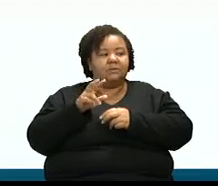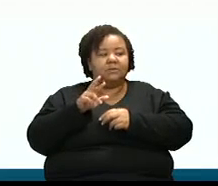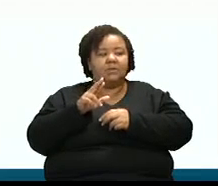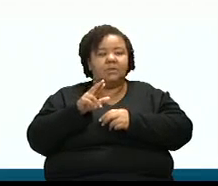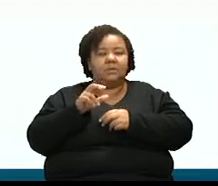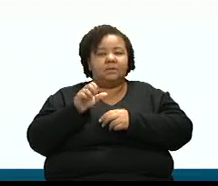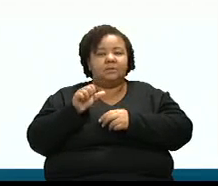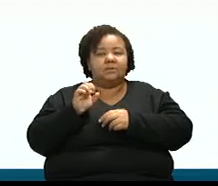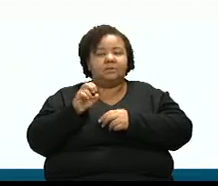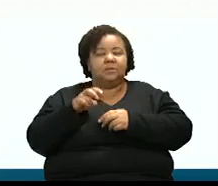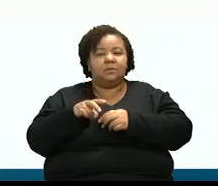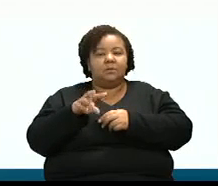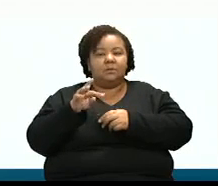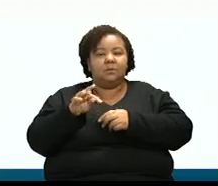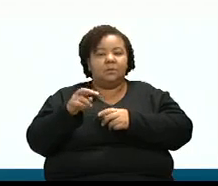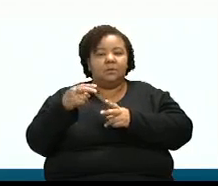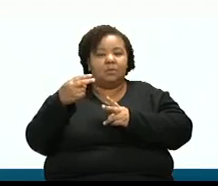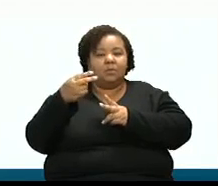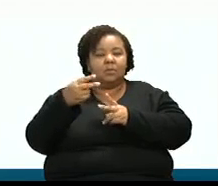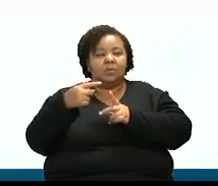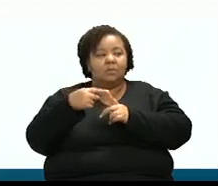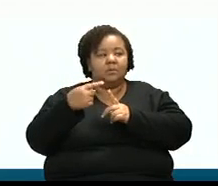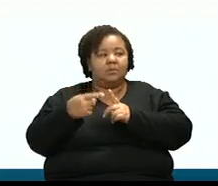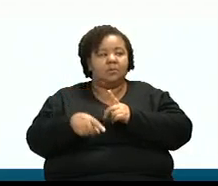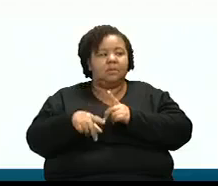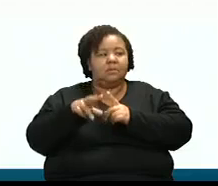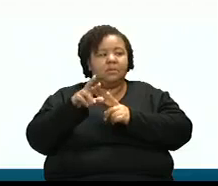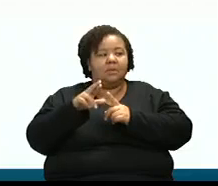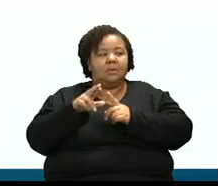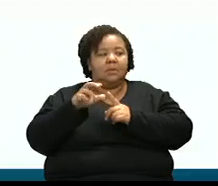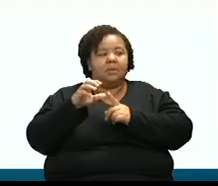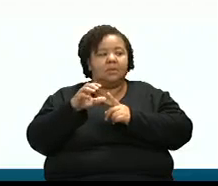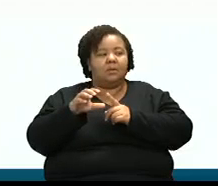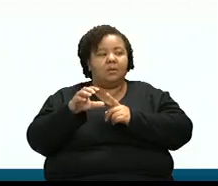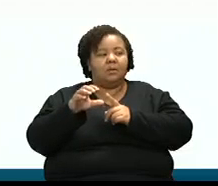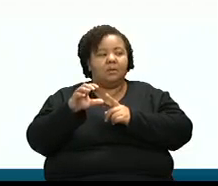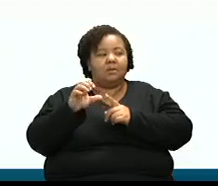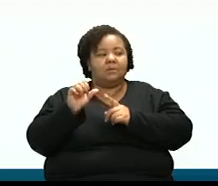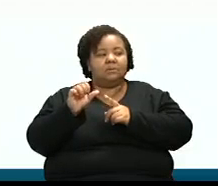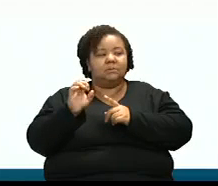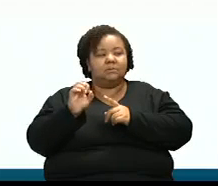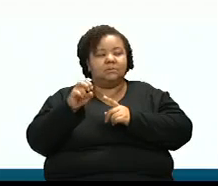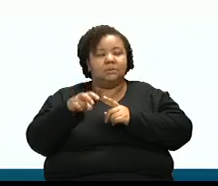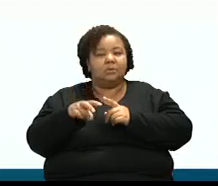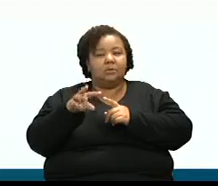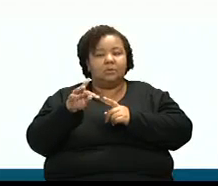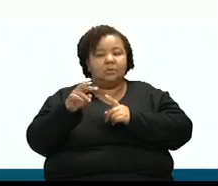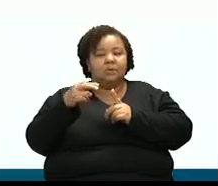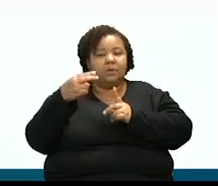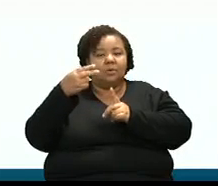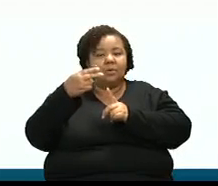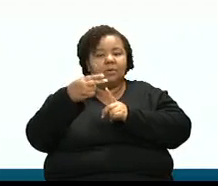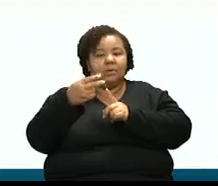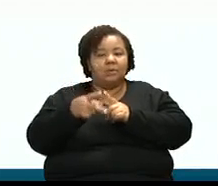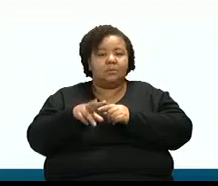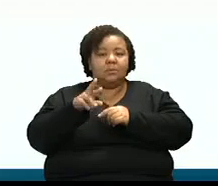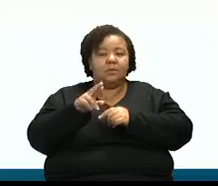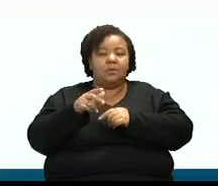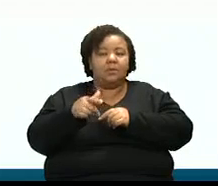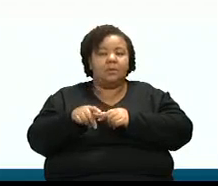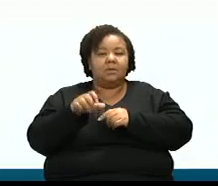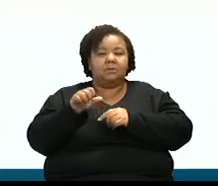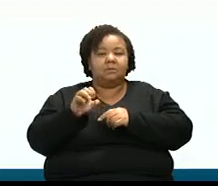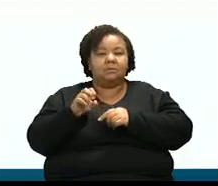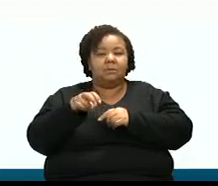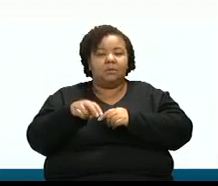menos R seno T ao quadrado, mais a derivada de R seno T ao quadrado, que é o R cosseno T ao